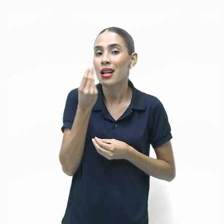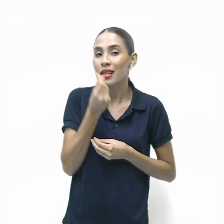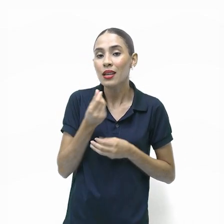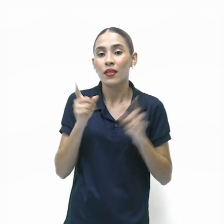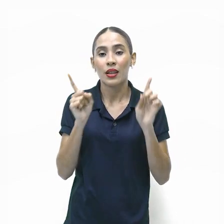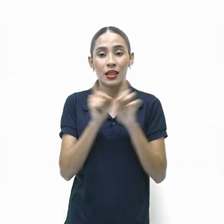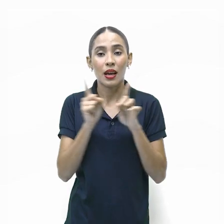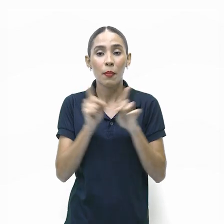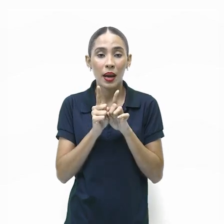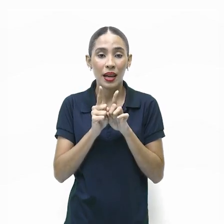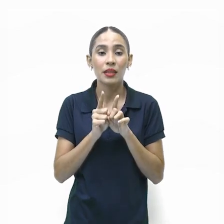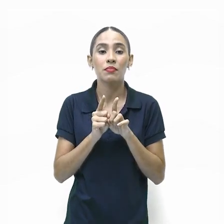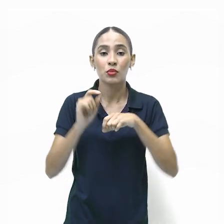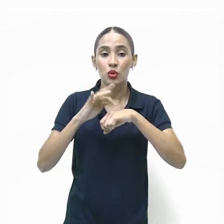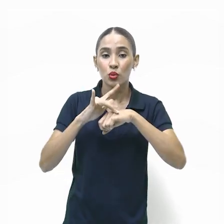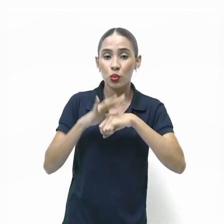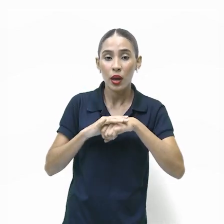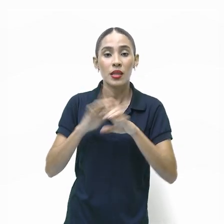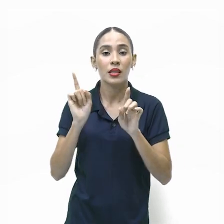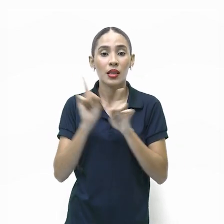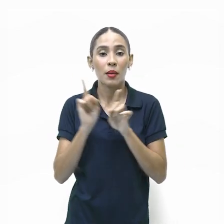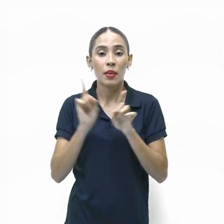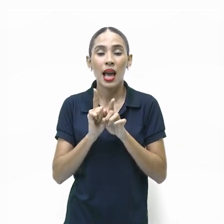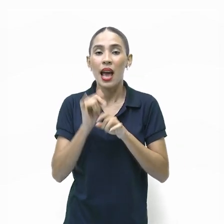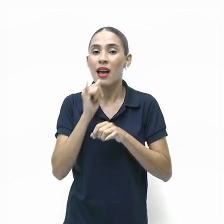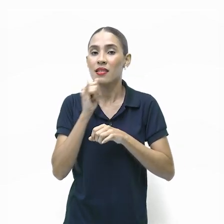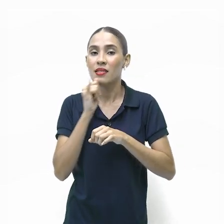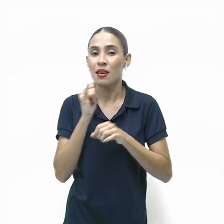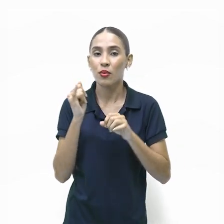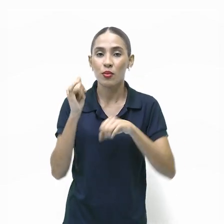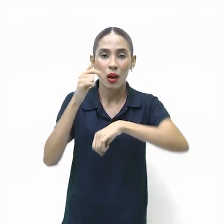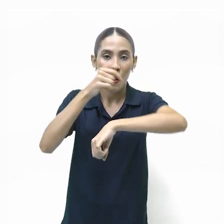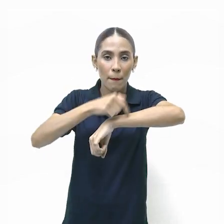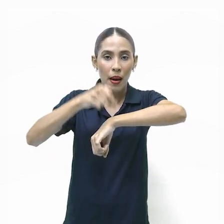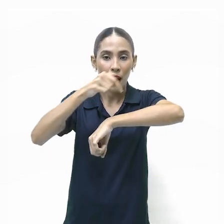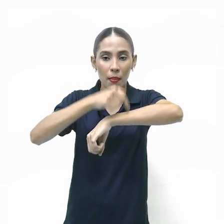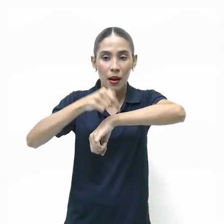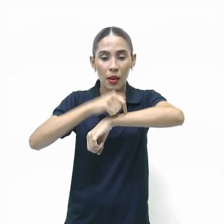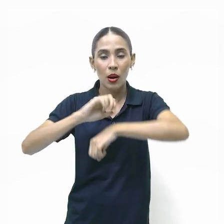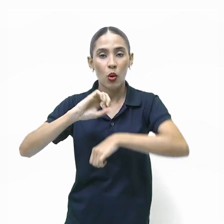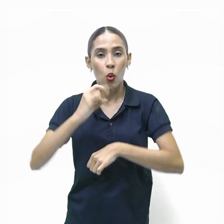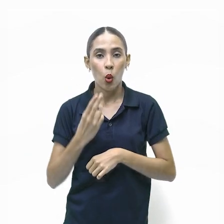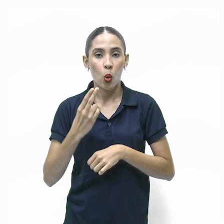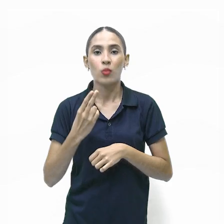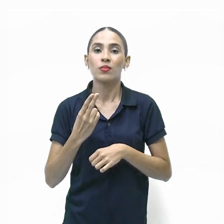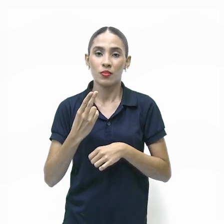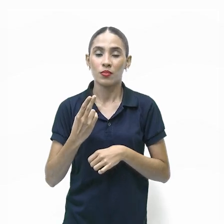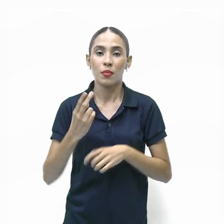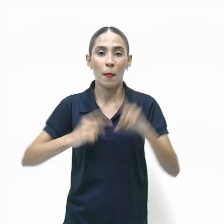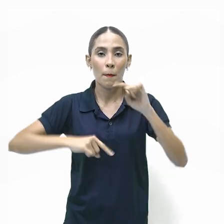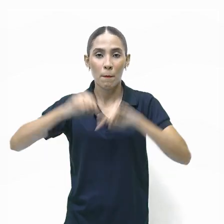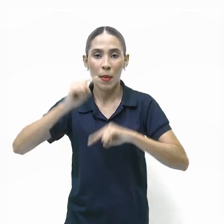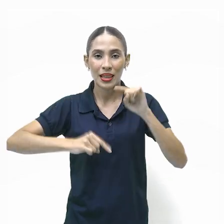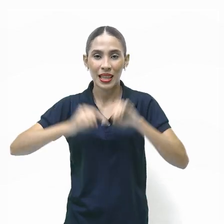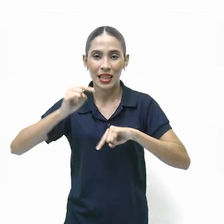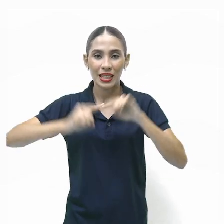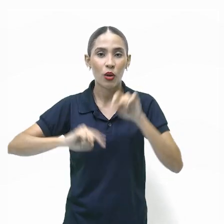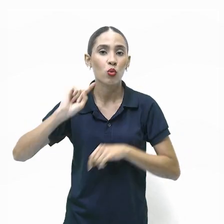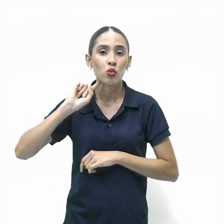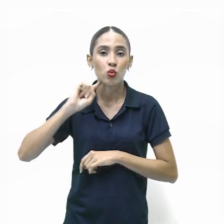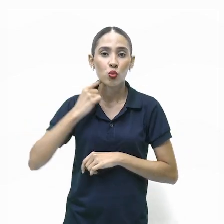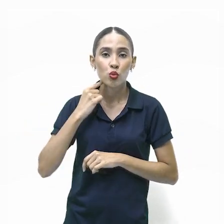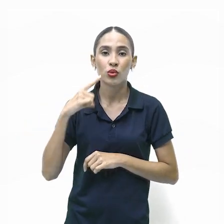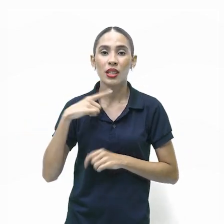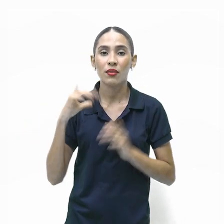de autoinfecção e de infecção por perfuração ou corte com objetos contaminados pela HPV. E aí,